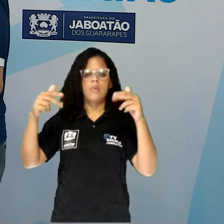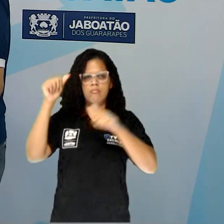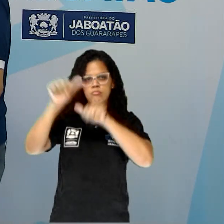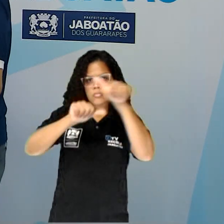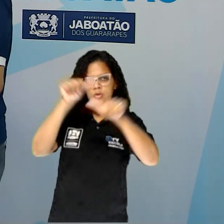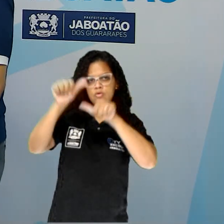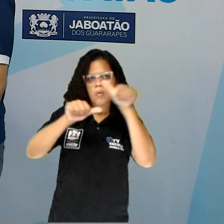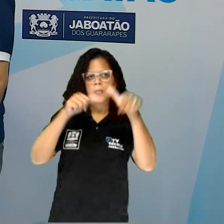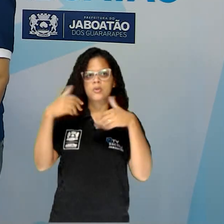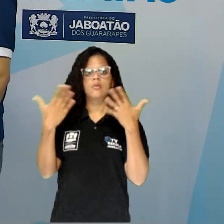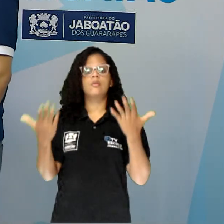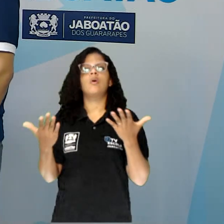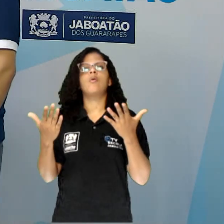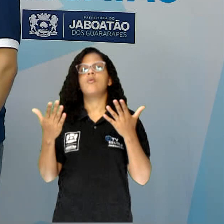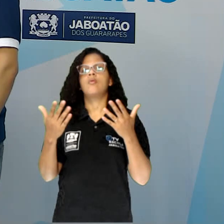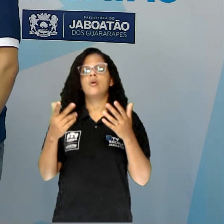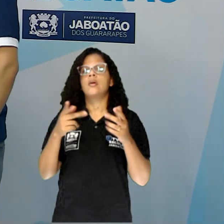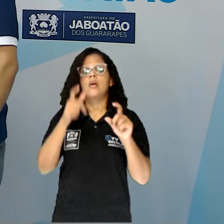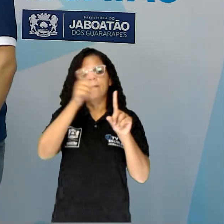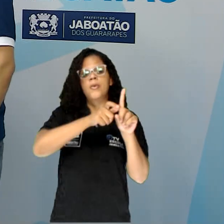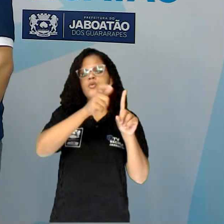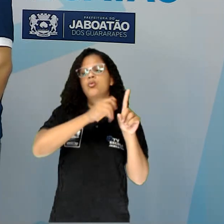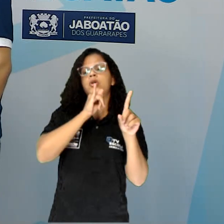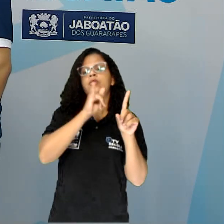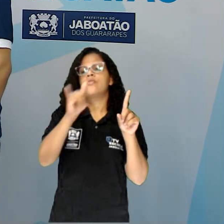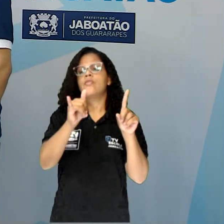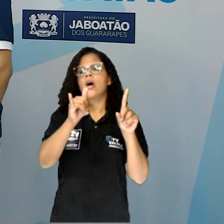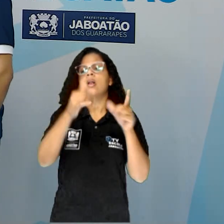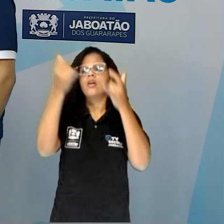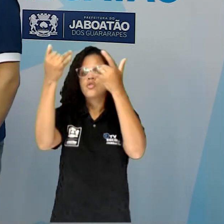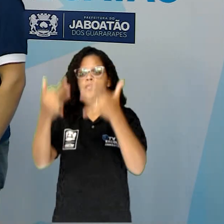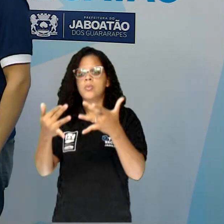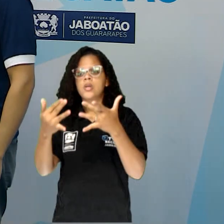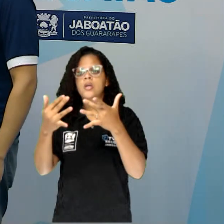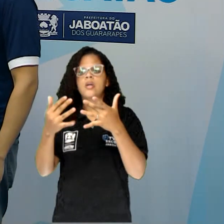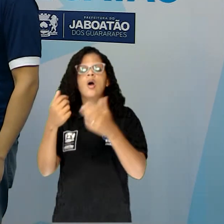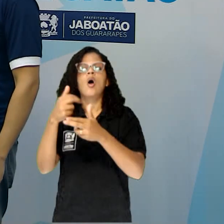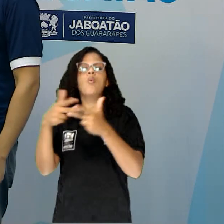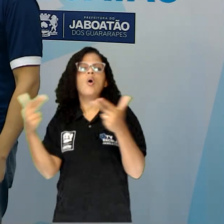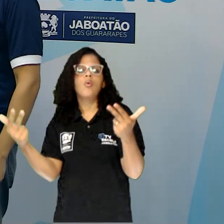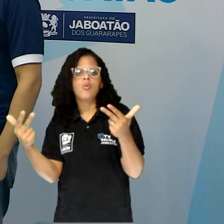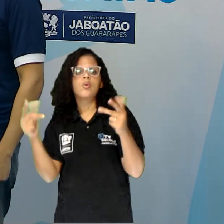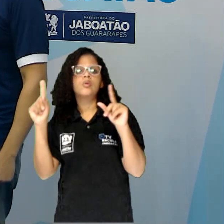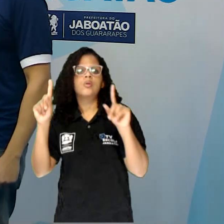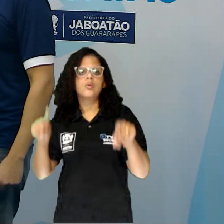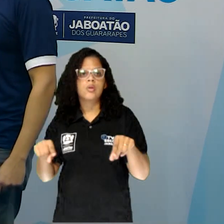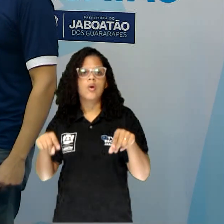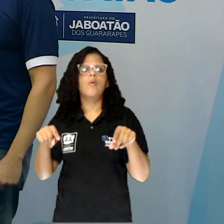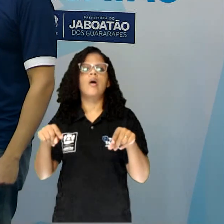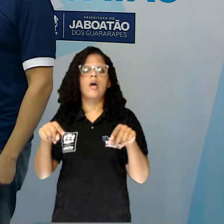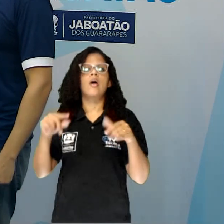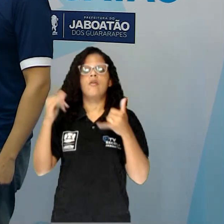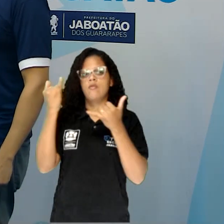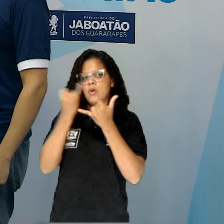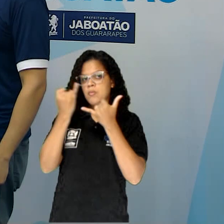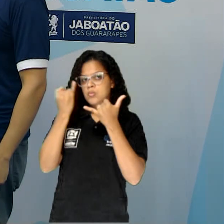fala, fala de algo. Então, esse de é a preposição. Logo, eu tenho verbo transitivo indireto, o de é